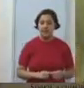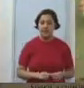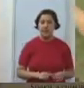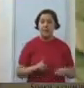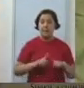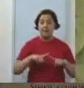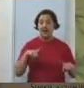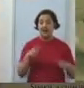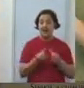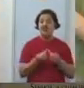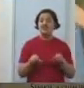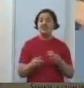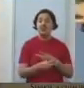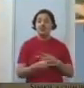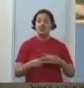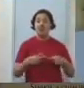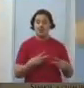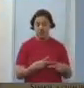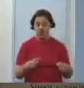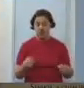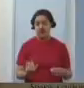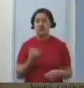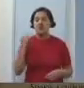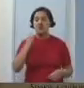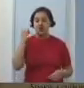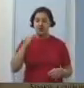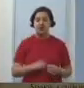Ah, mas isso são coisas essenciais.